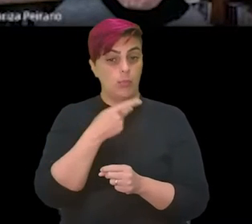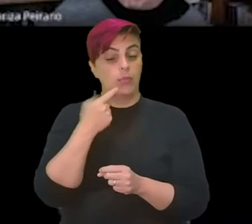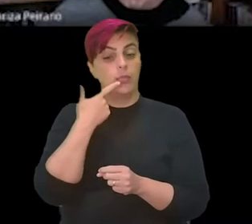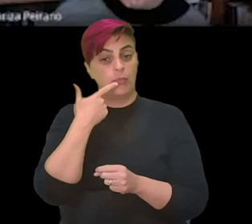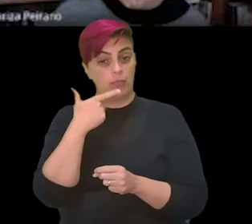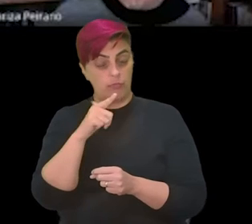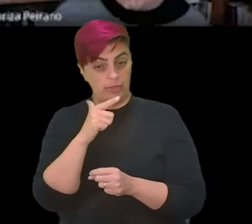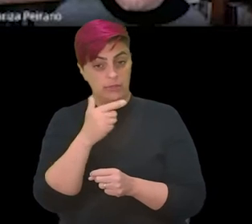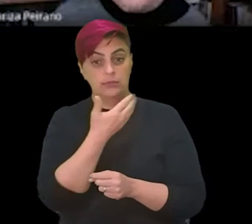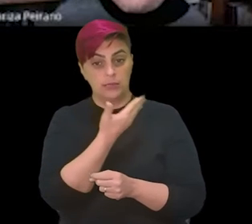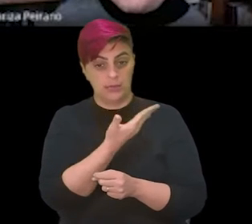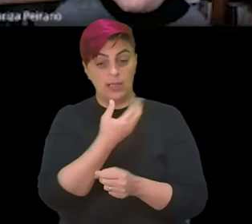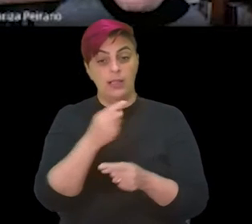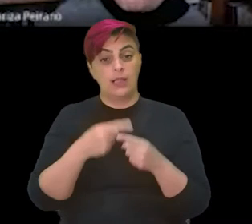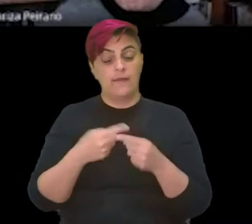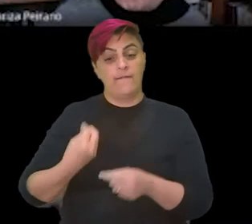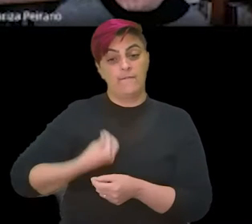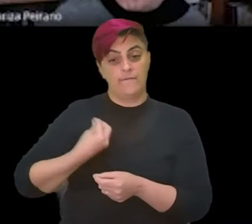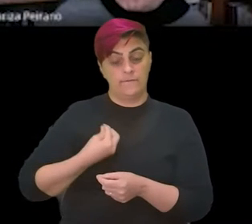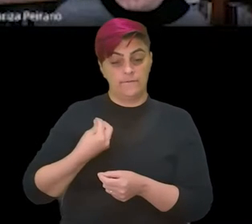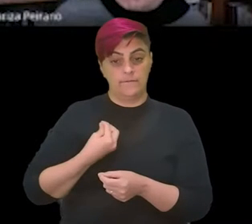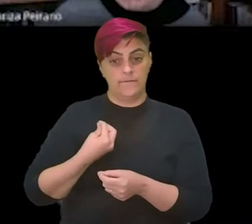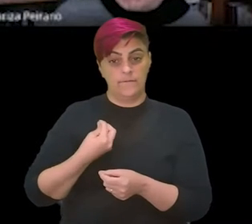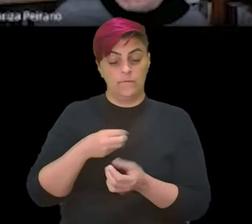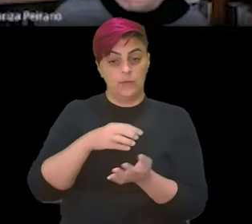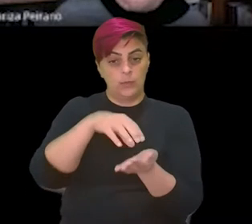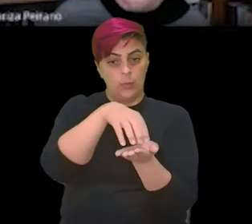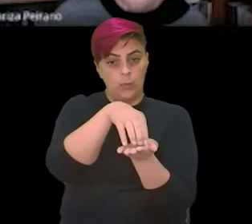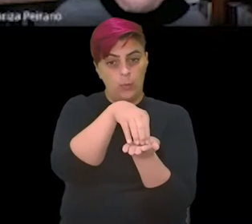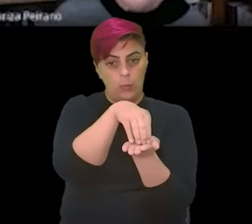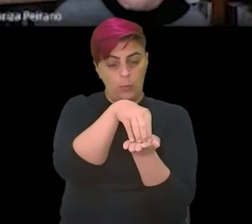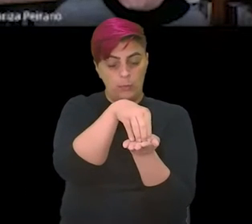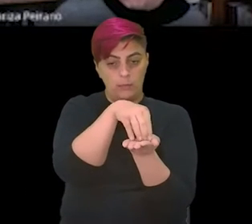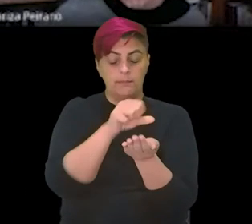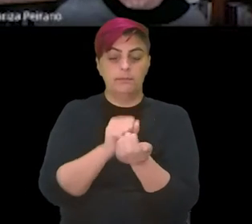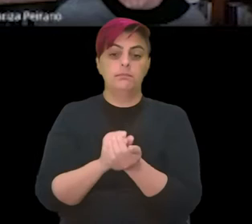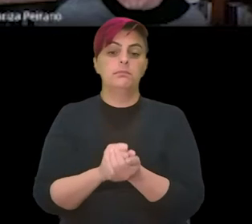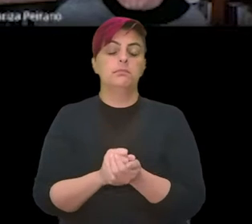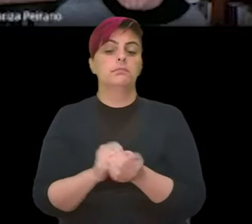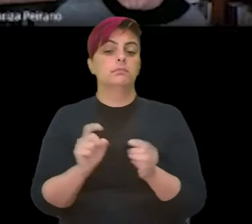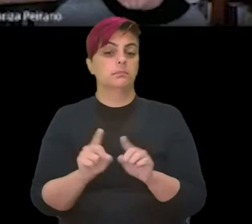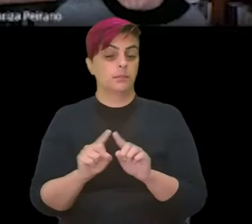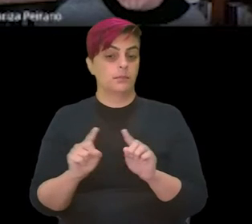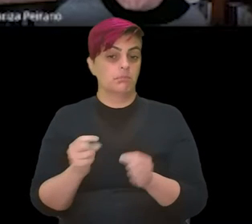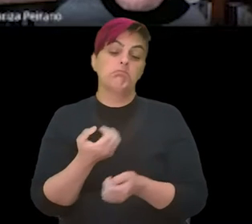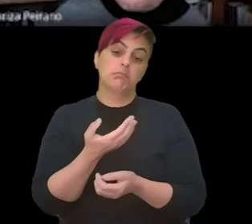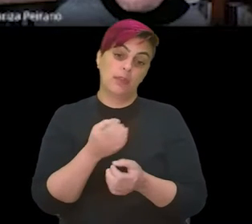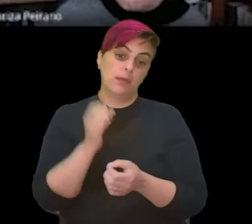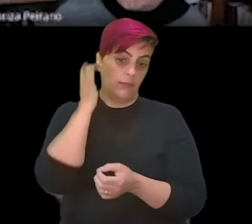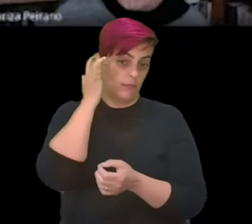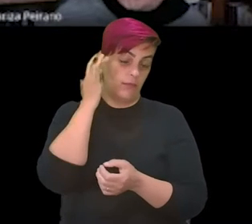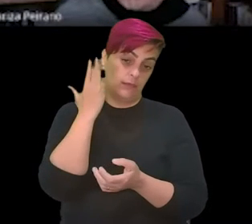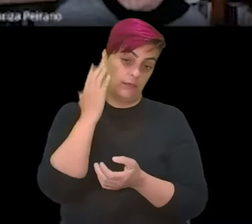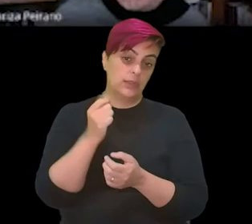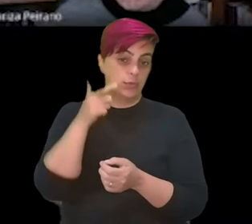shetlandesa, vivendo por longos períodos em uma tenda na aldeia de Omaracana, o que lhe permitiu certa